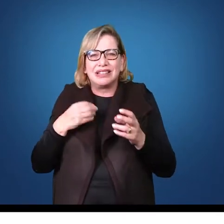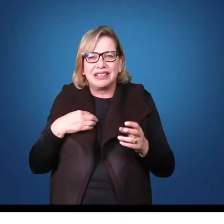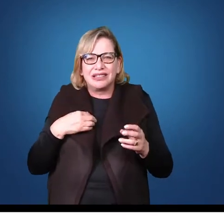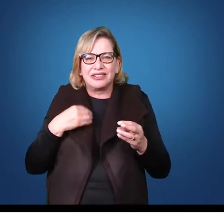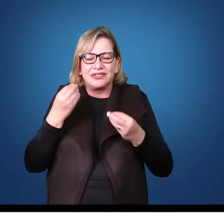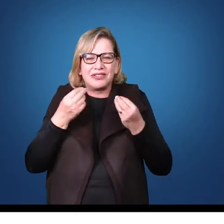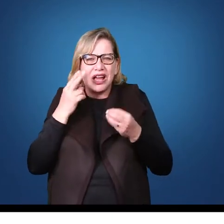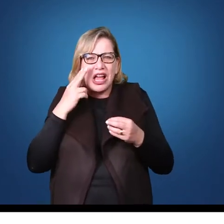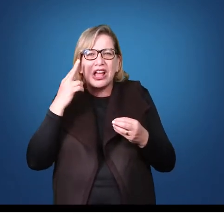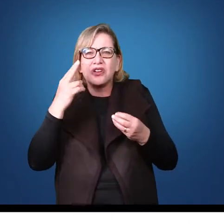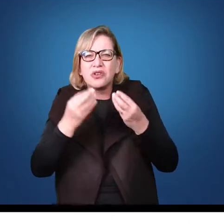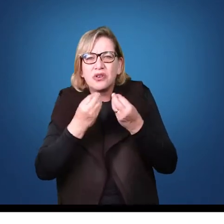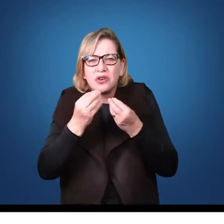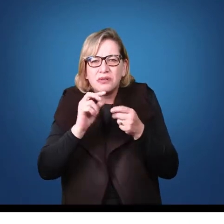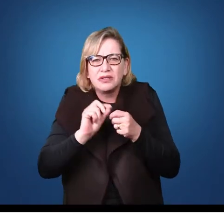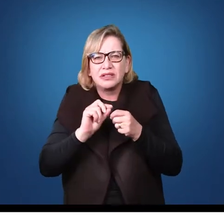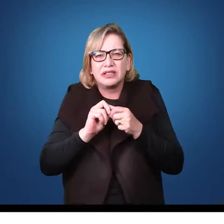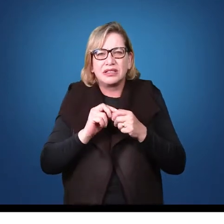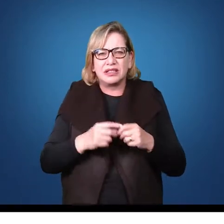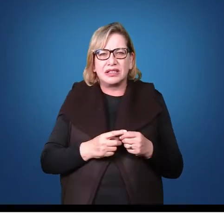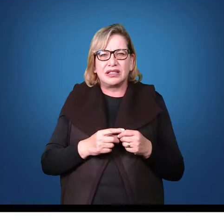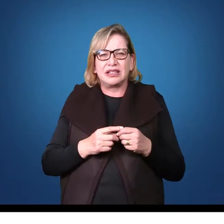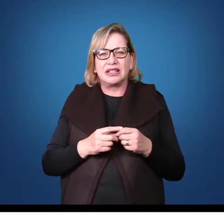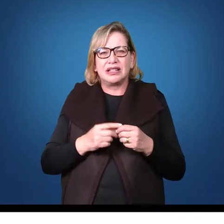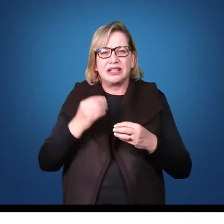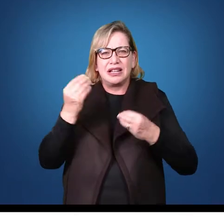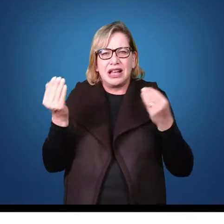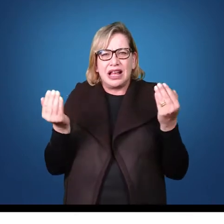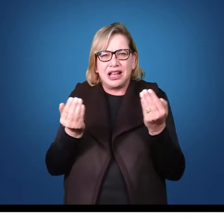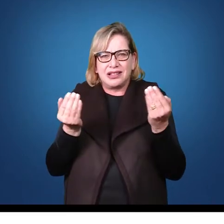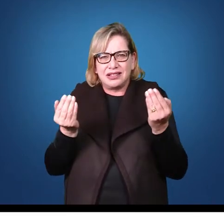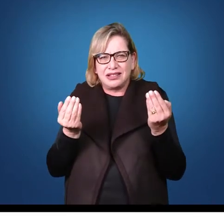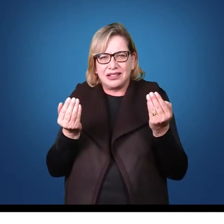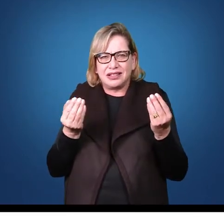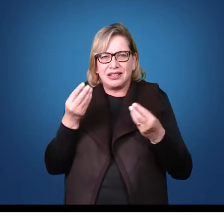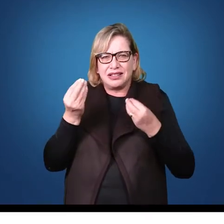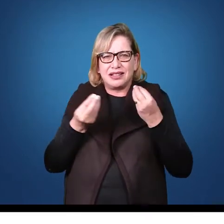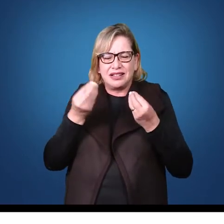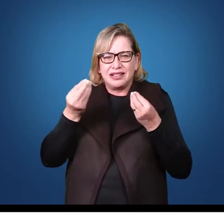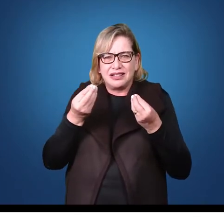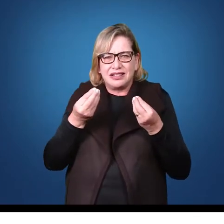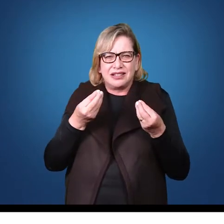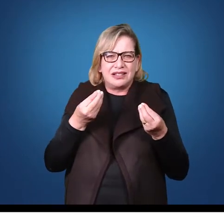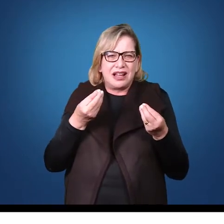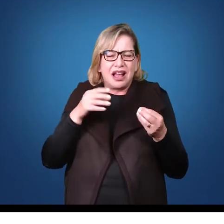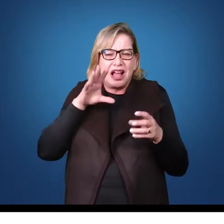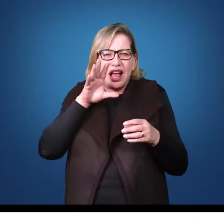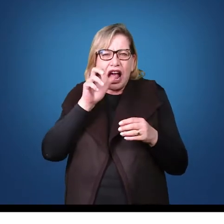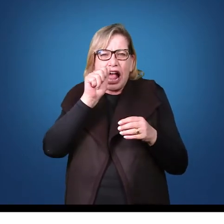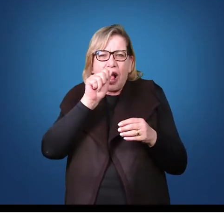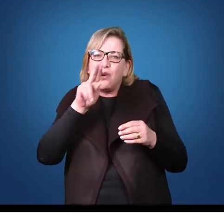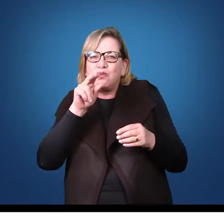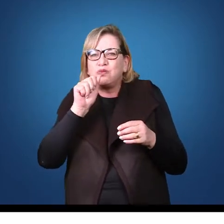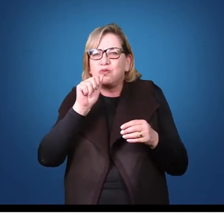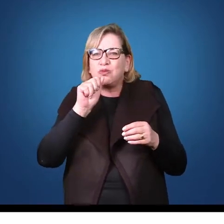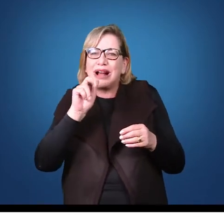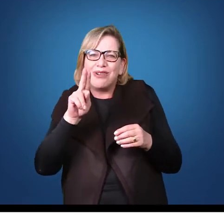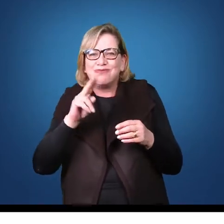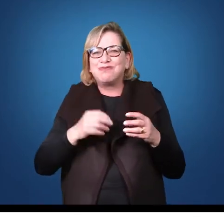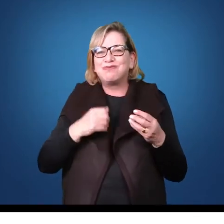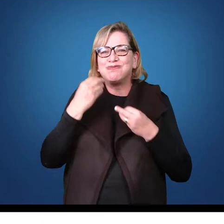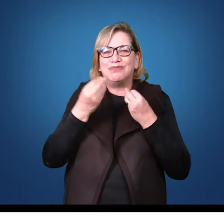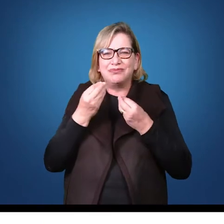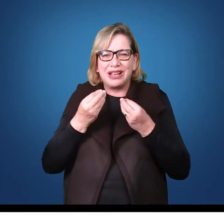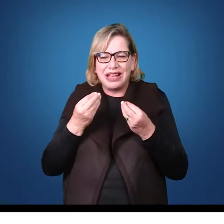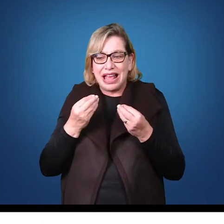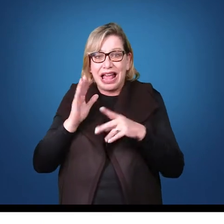não sei, o que vocês acham? Olá, será que agora dá... Chorada do homem que veio? Veio ajudar a pegar